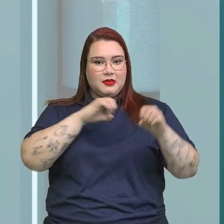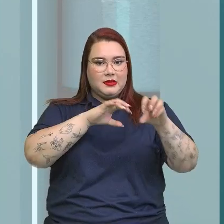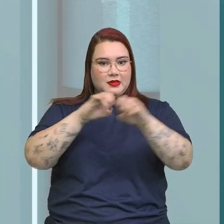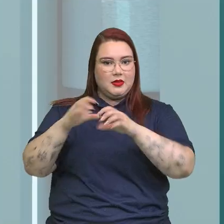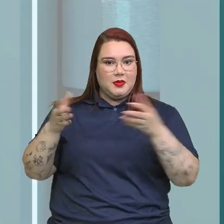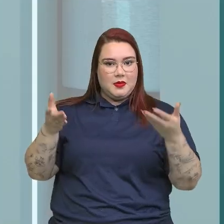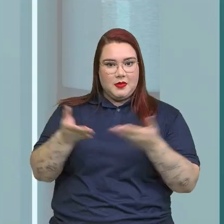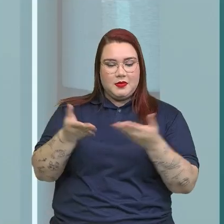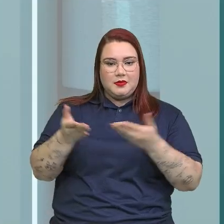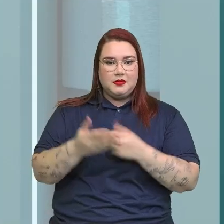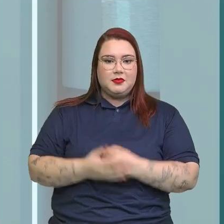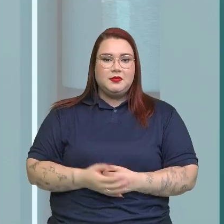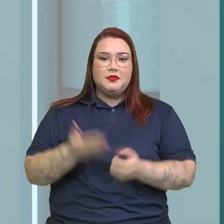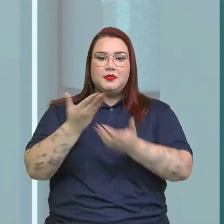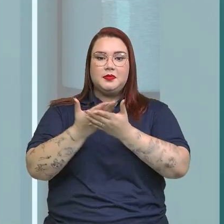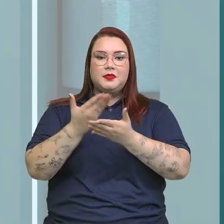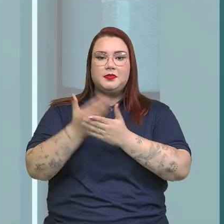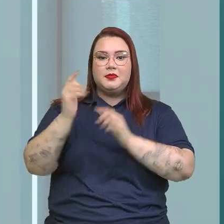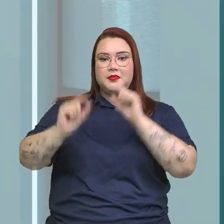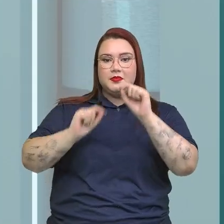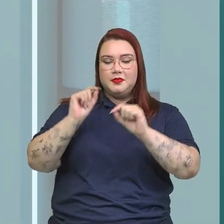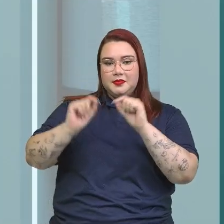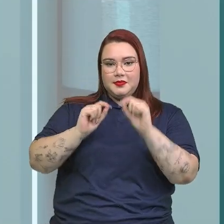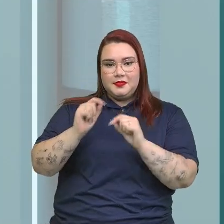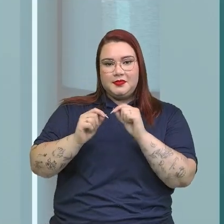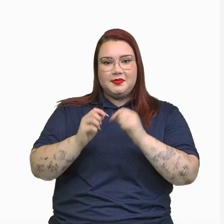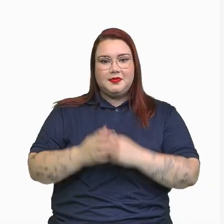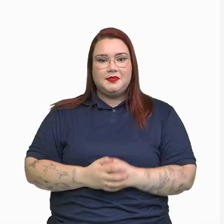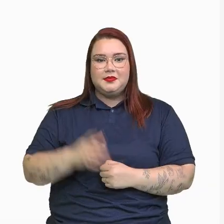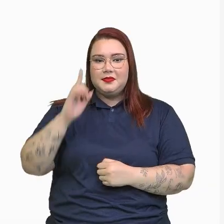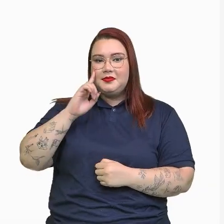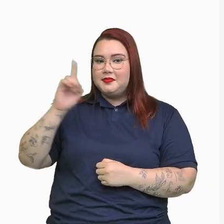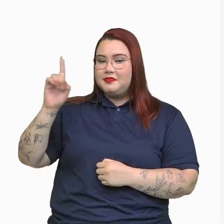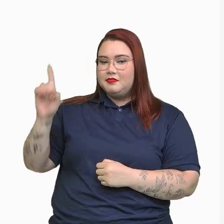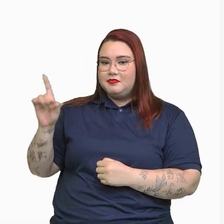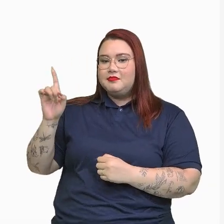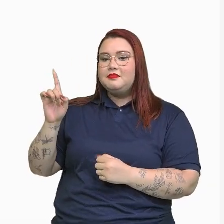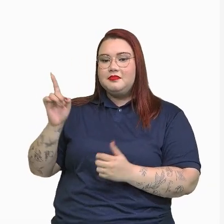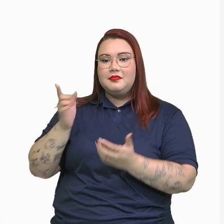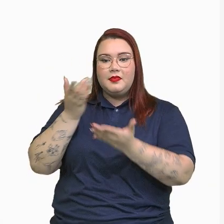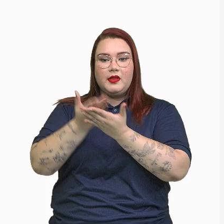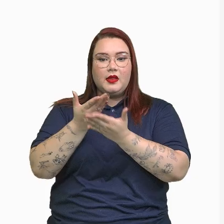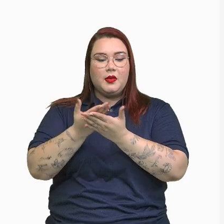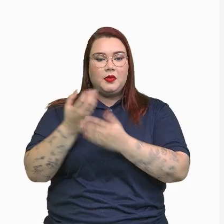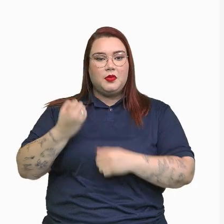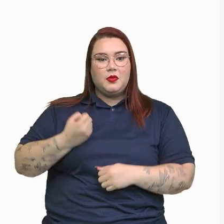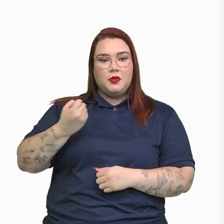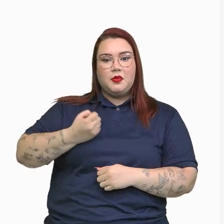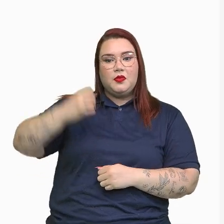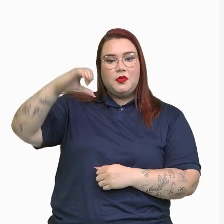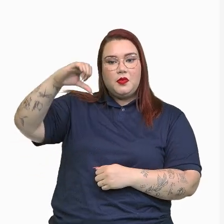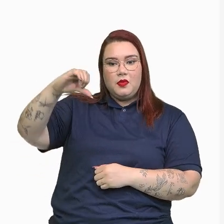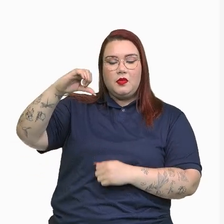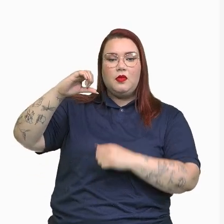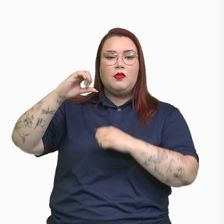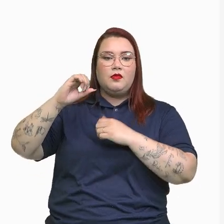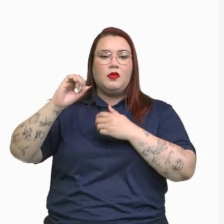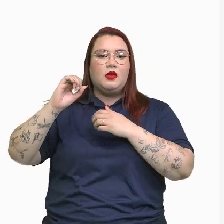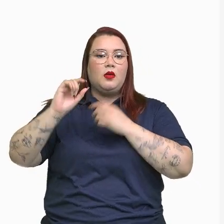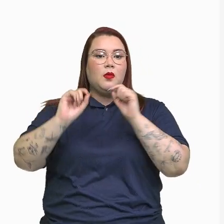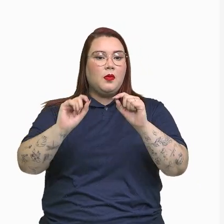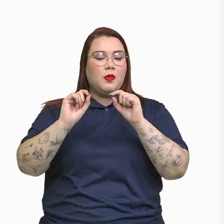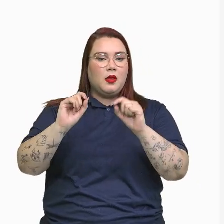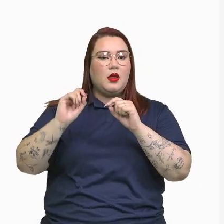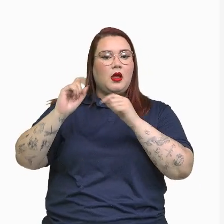momento. O que temos para esta aula? Qual é o nosso objeto de conhecimento? Colocando ele aí para vocês, objeto de conhecimento, autores da geração